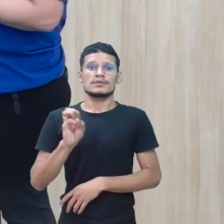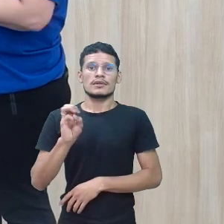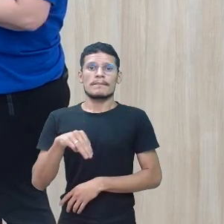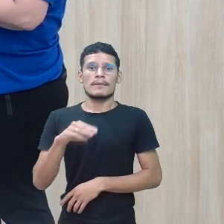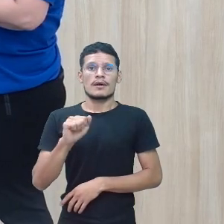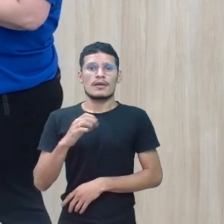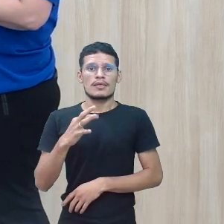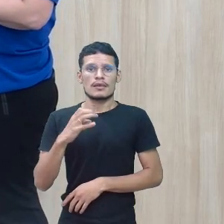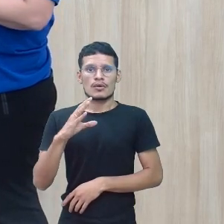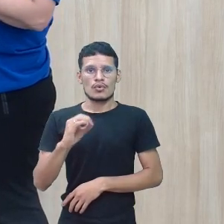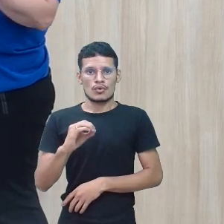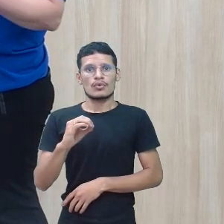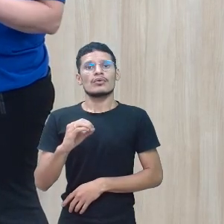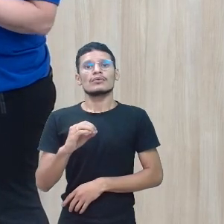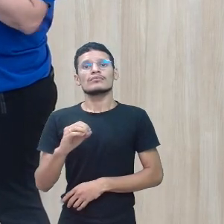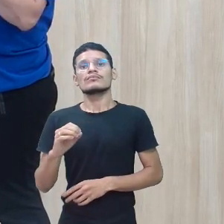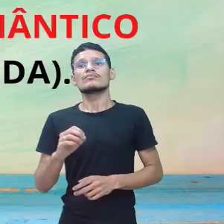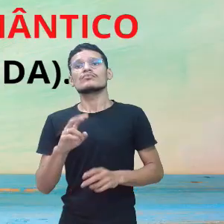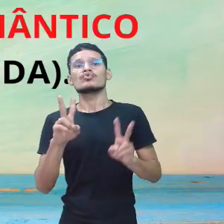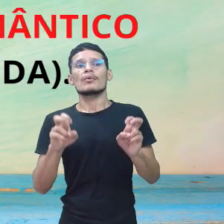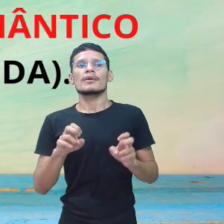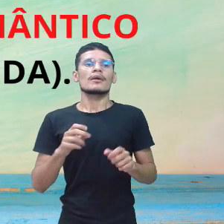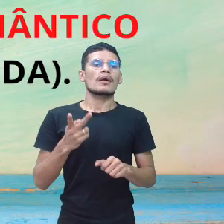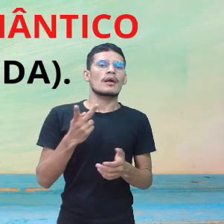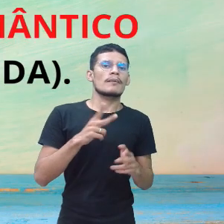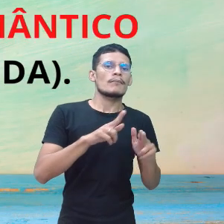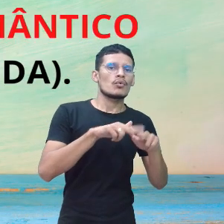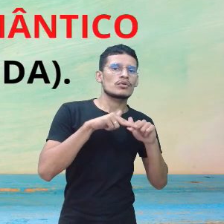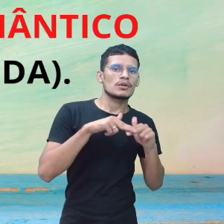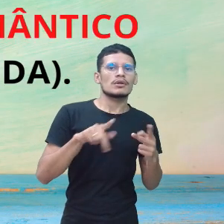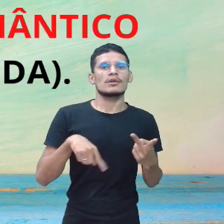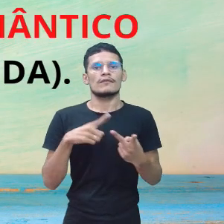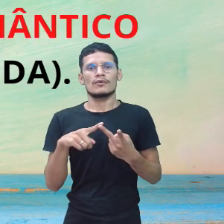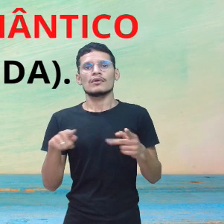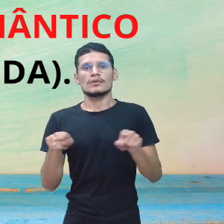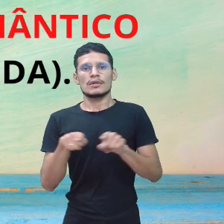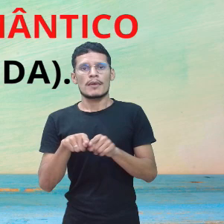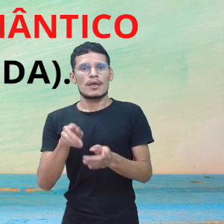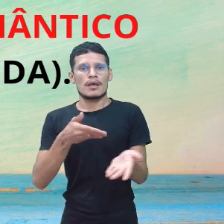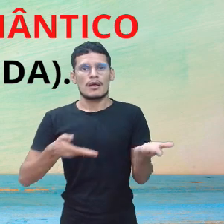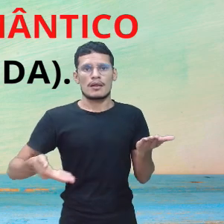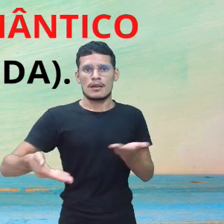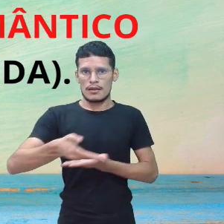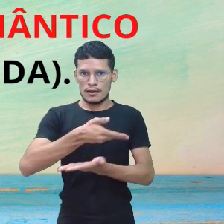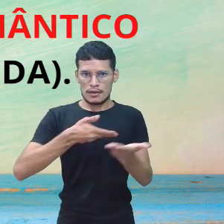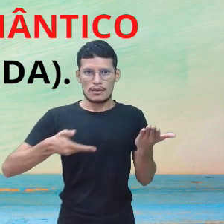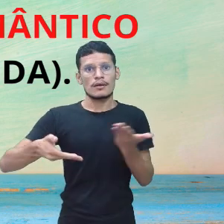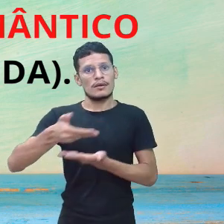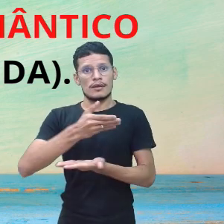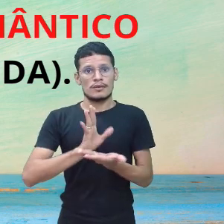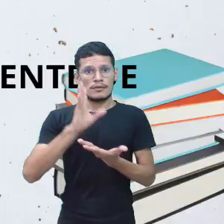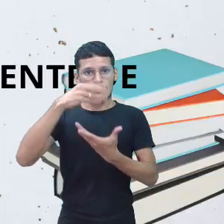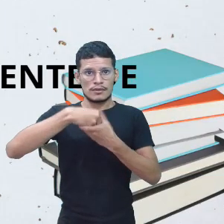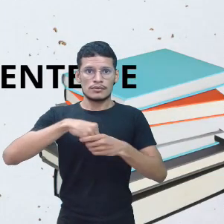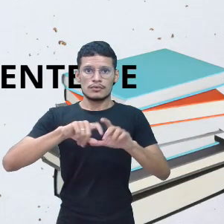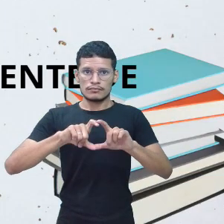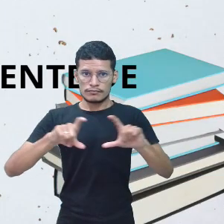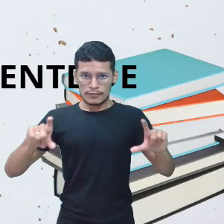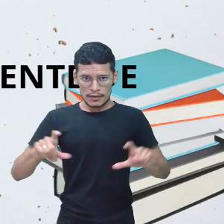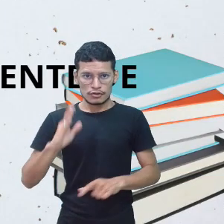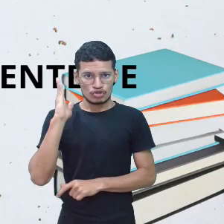não é? Nocional de causa, vimos o valor semântico relacional dentro desse